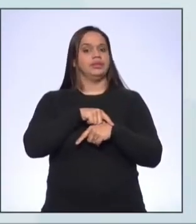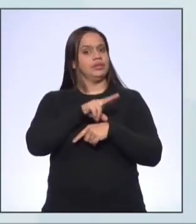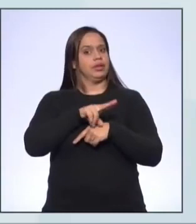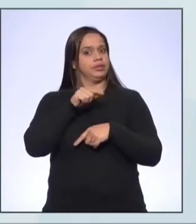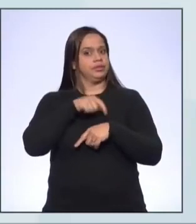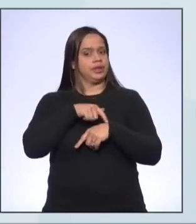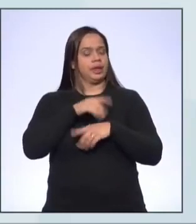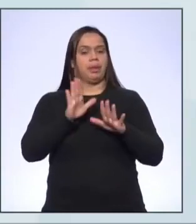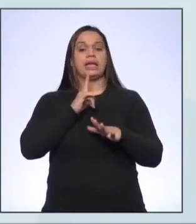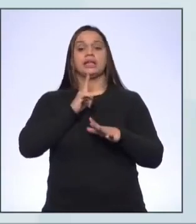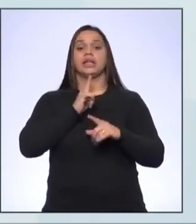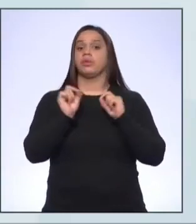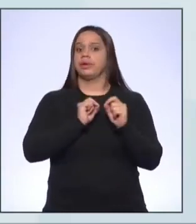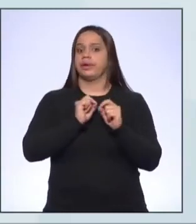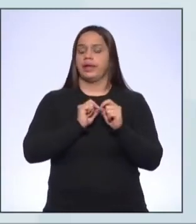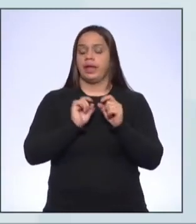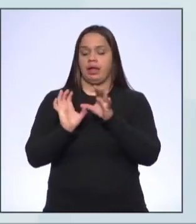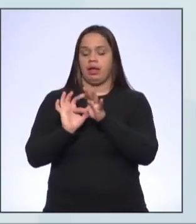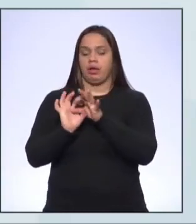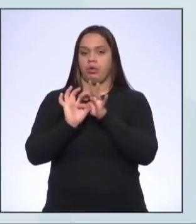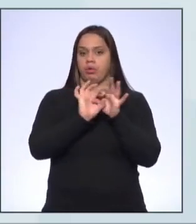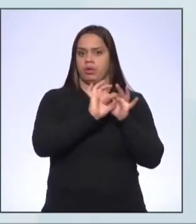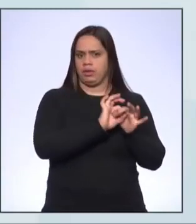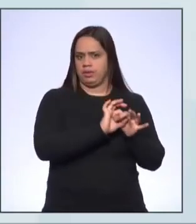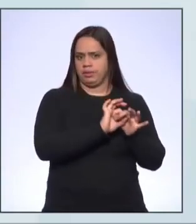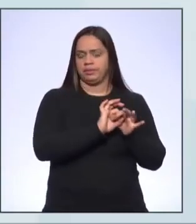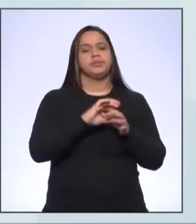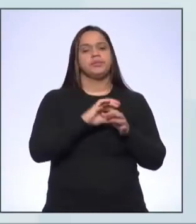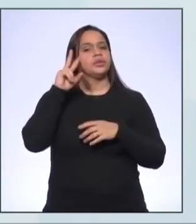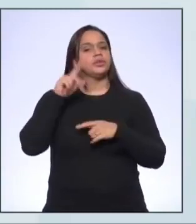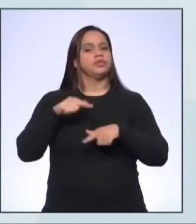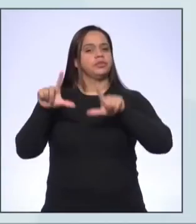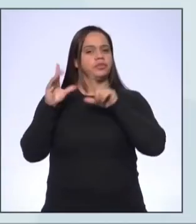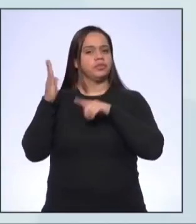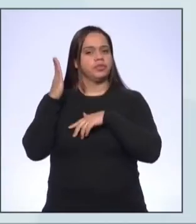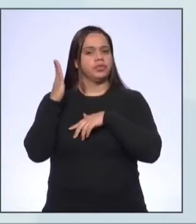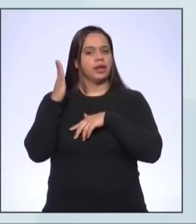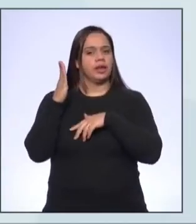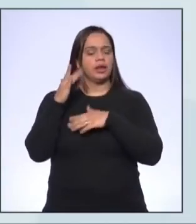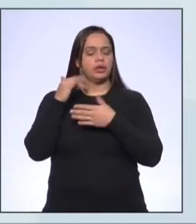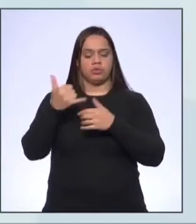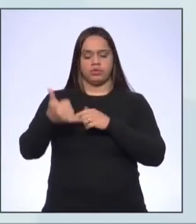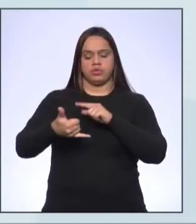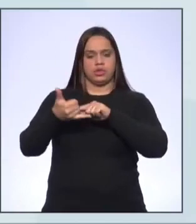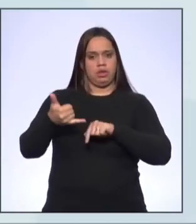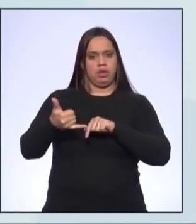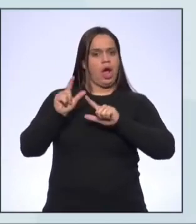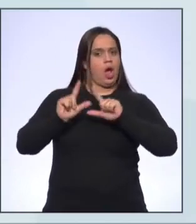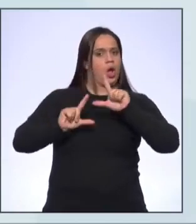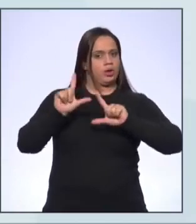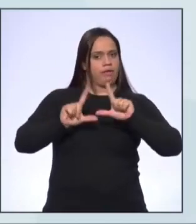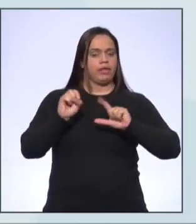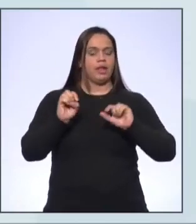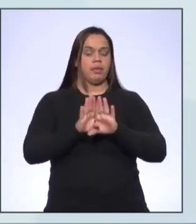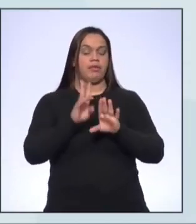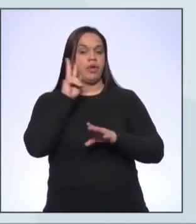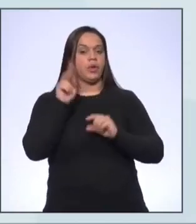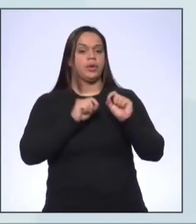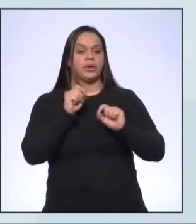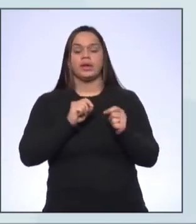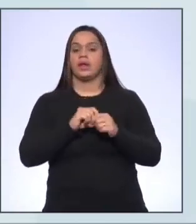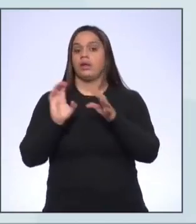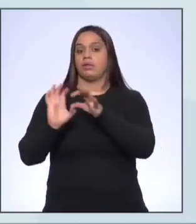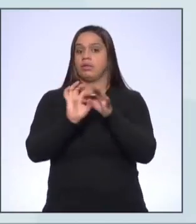existe a parte da contextualização. Você consegue observar na tela, olha só, na tela do seu celular, da sua TV, contextualização do tema.